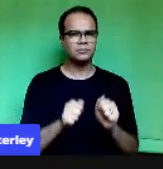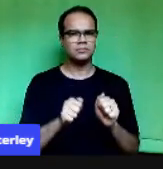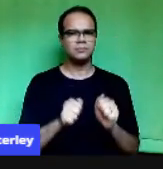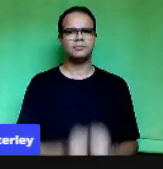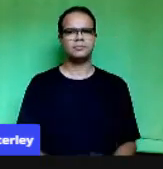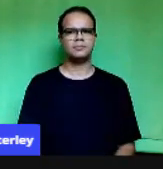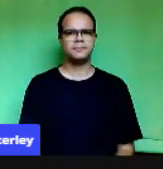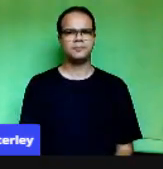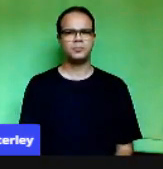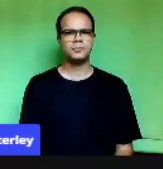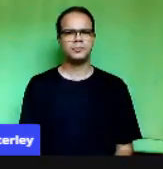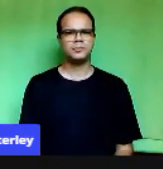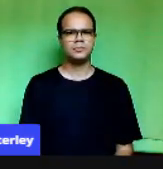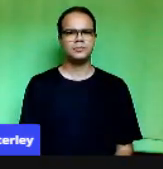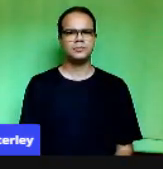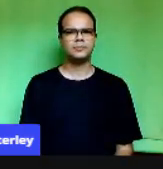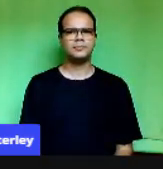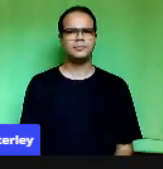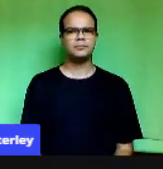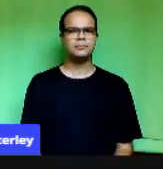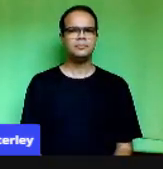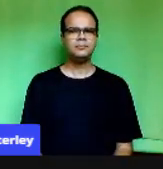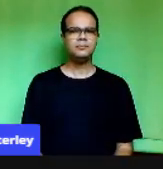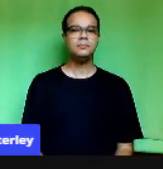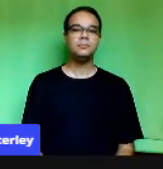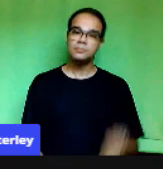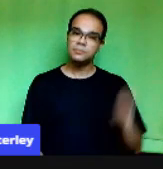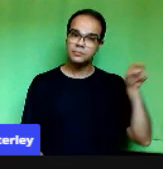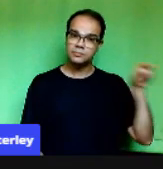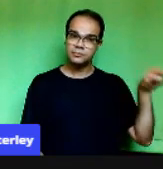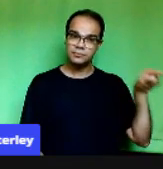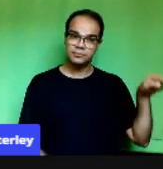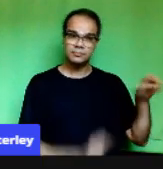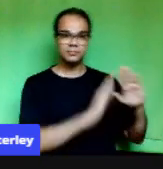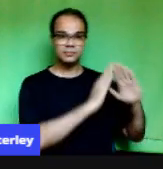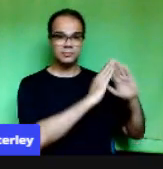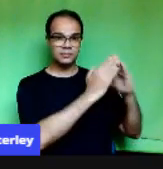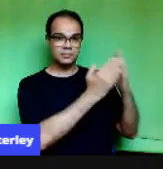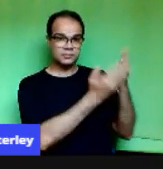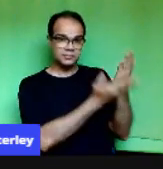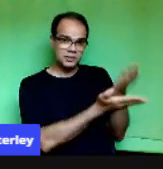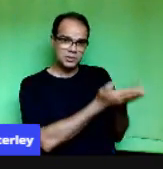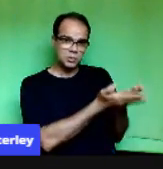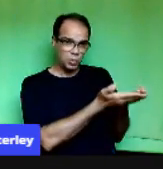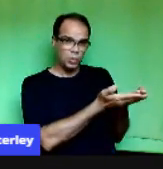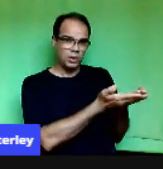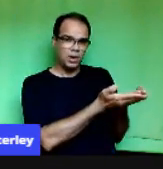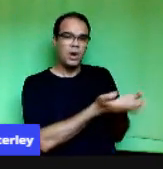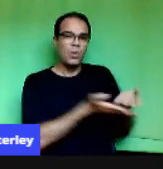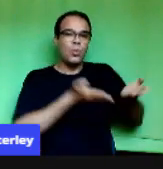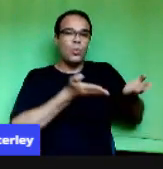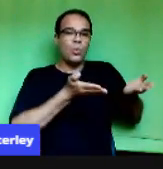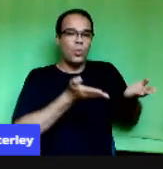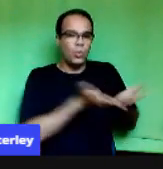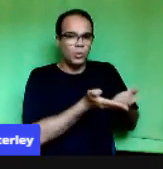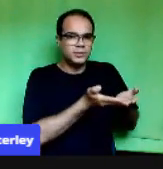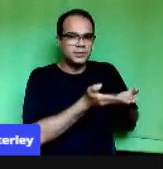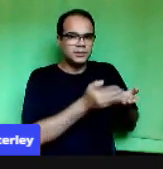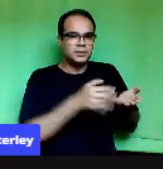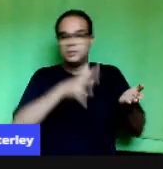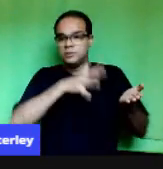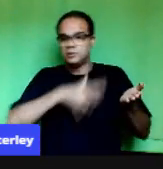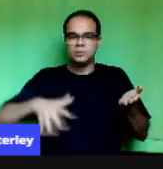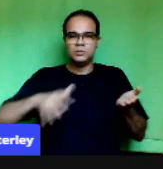e dar atenção significa que a escola, mesmo no tempo em que vivemos, é um espaço acolhedor. E